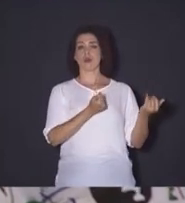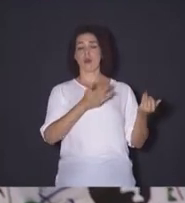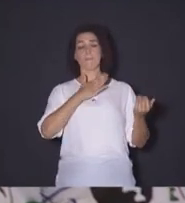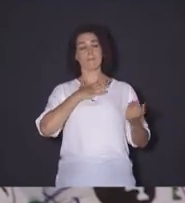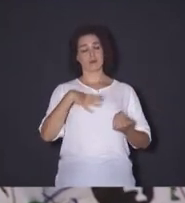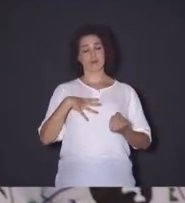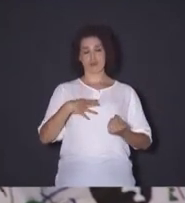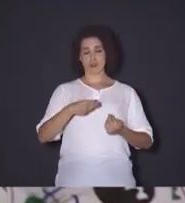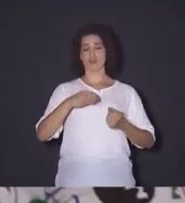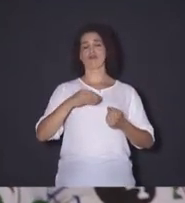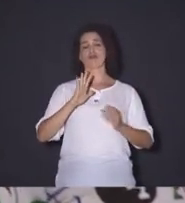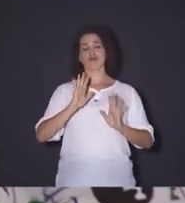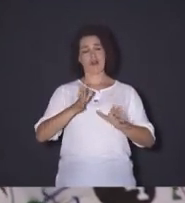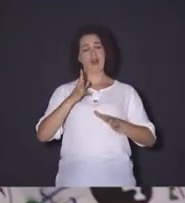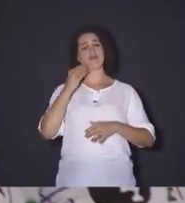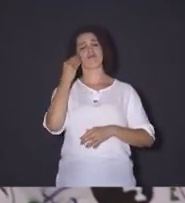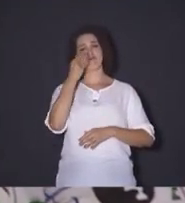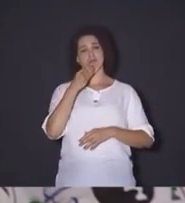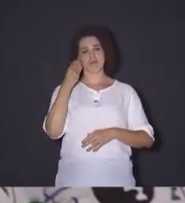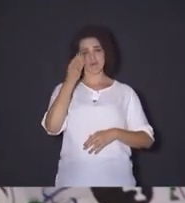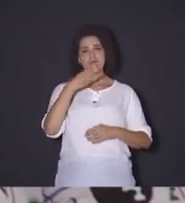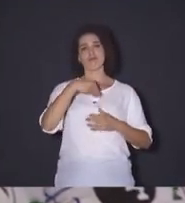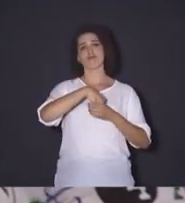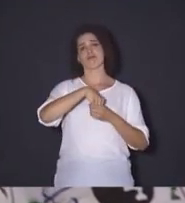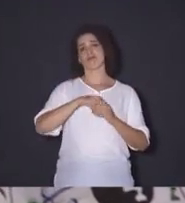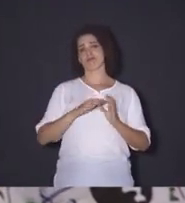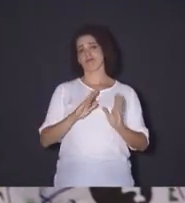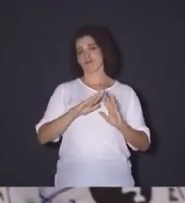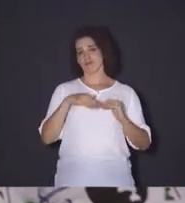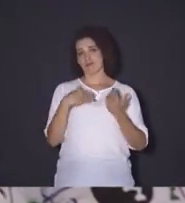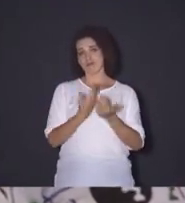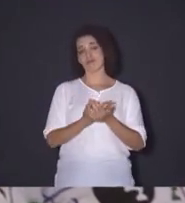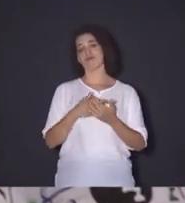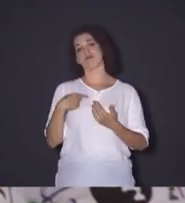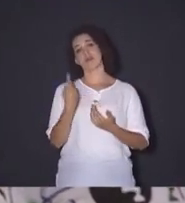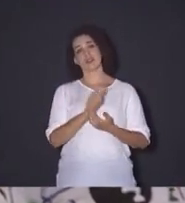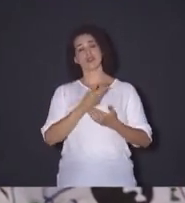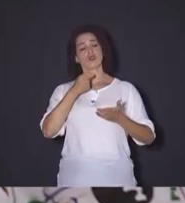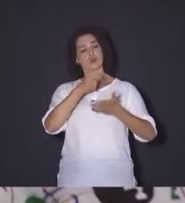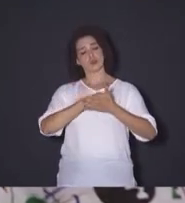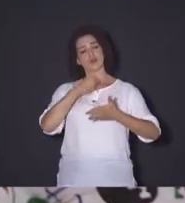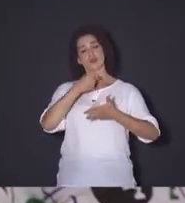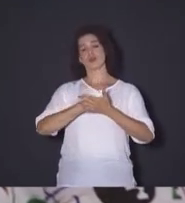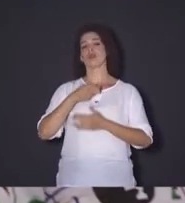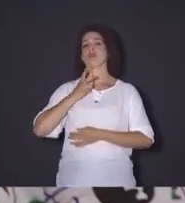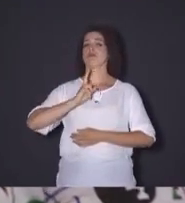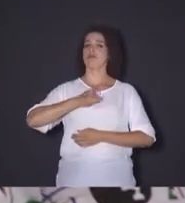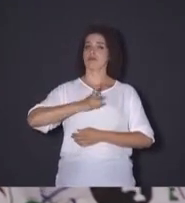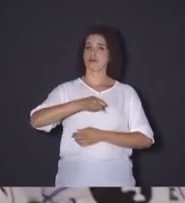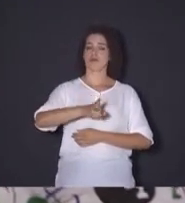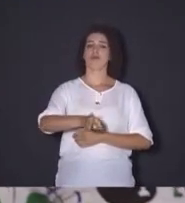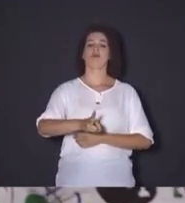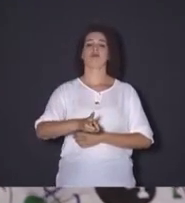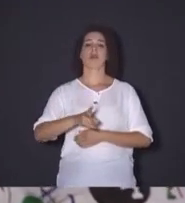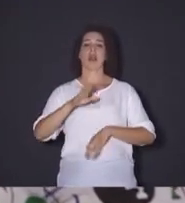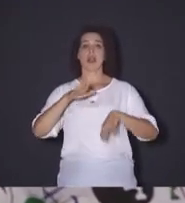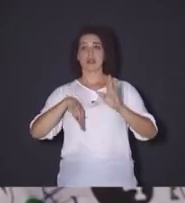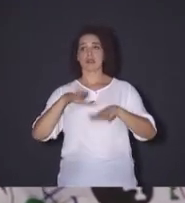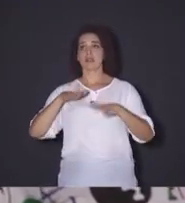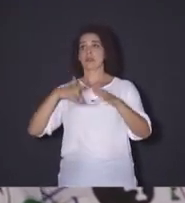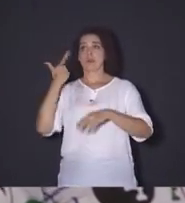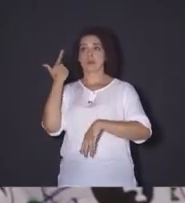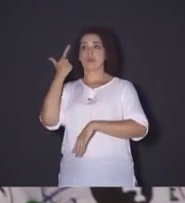passaram por isso em escola ea gente tem lutado em uma luta é às vezes inglória mas